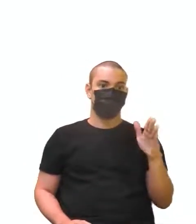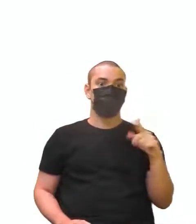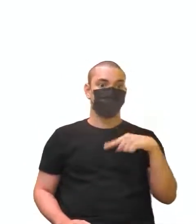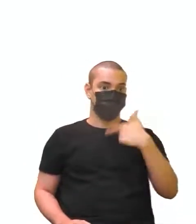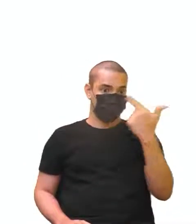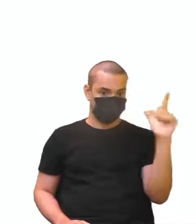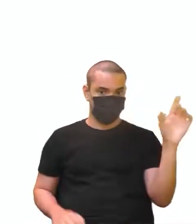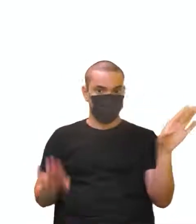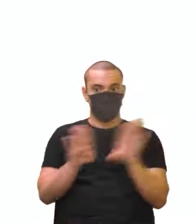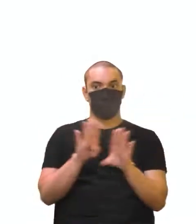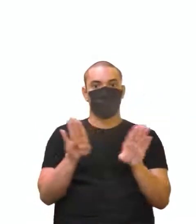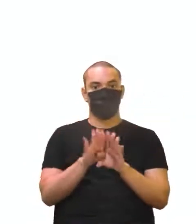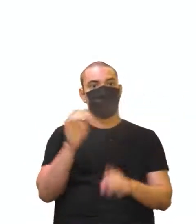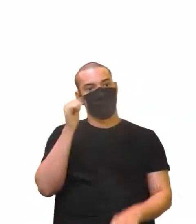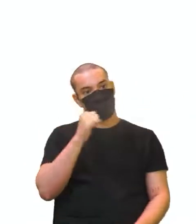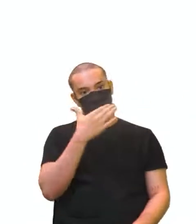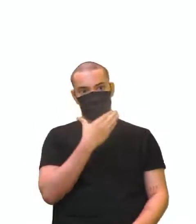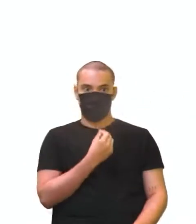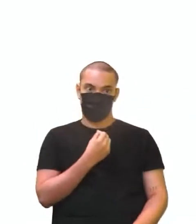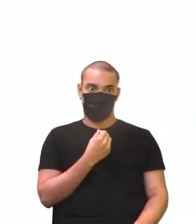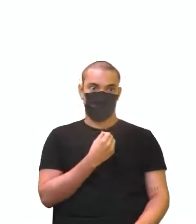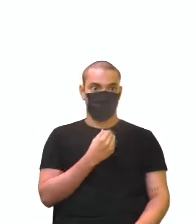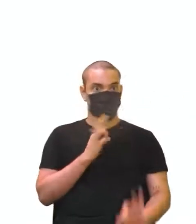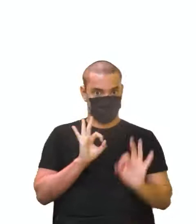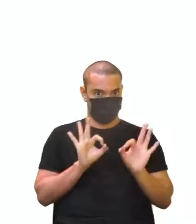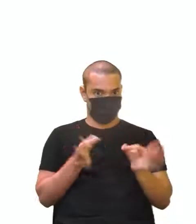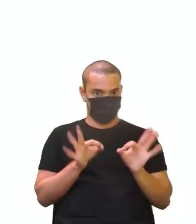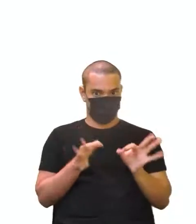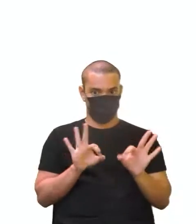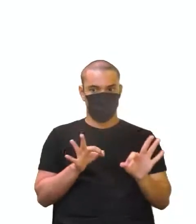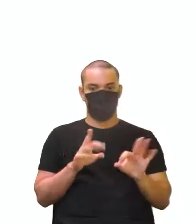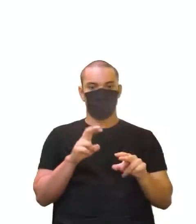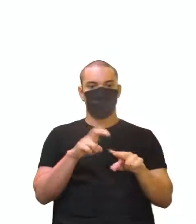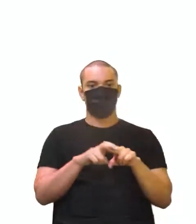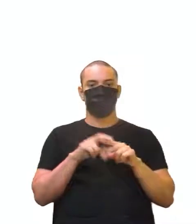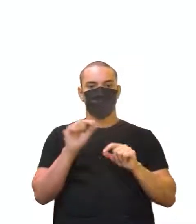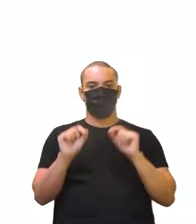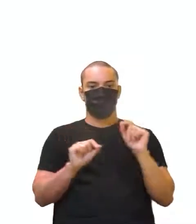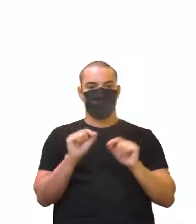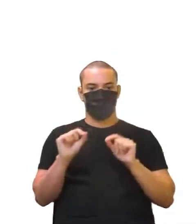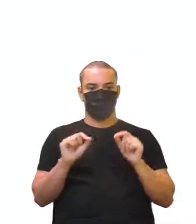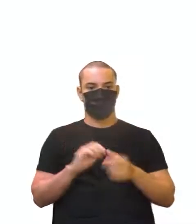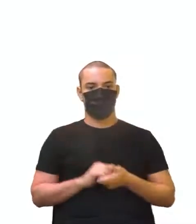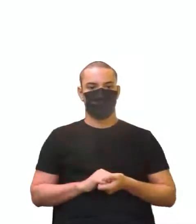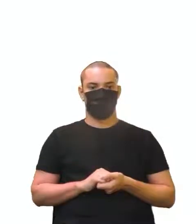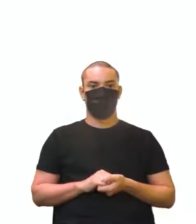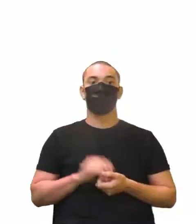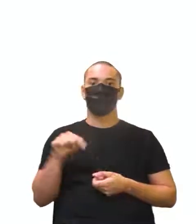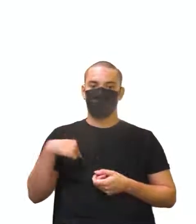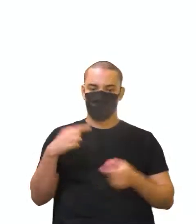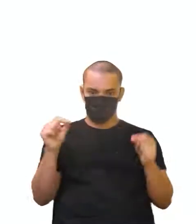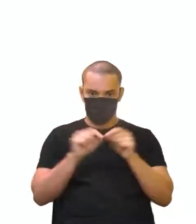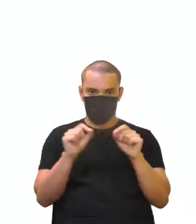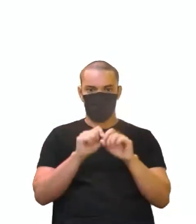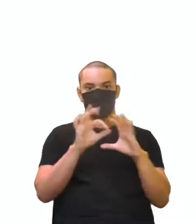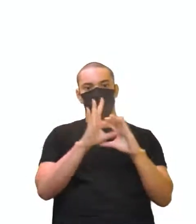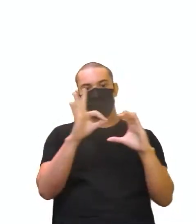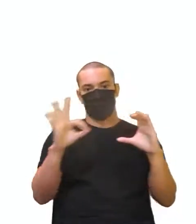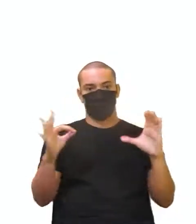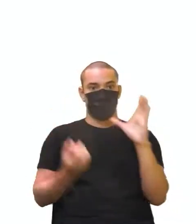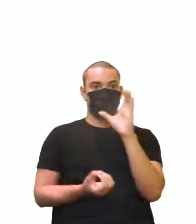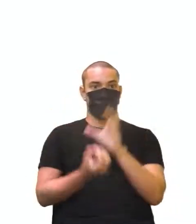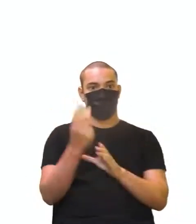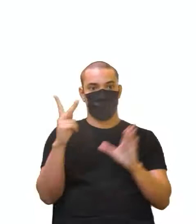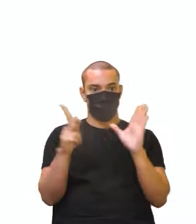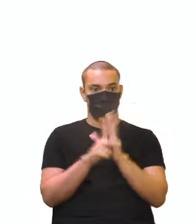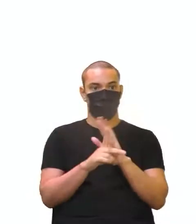gestação também, de ser homem ou mulher. Ou mulher, tá certo? Então, olha só. Nós vamos usar os gametas que eles estão